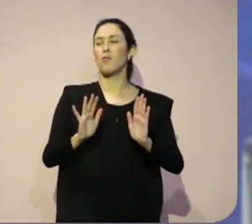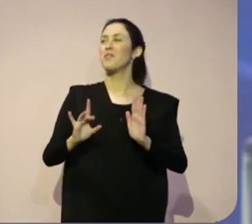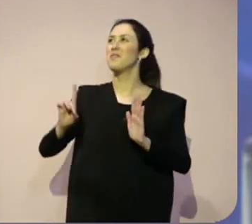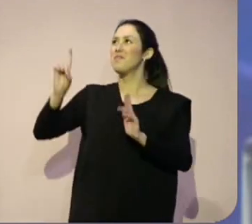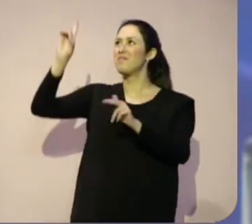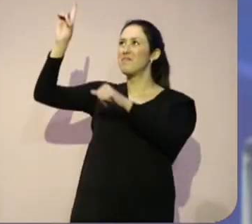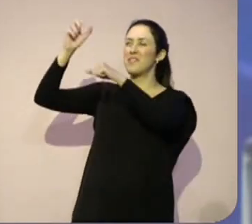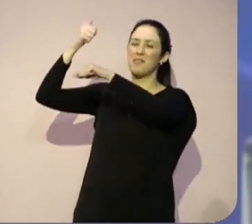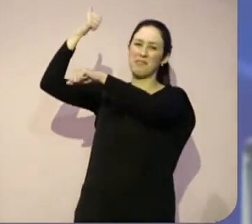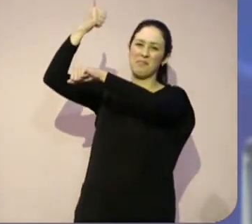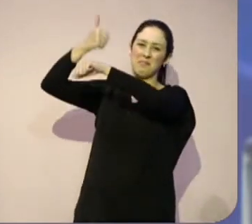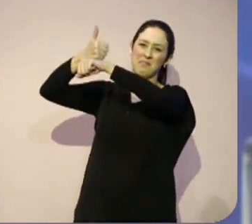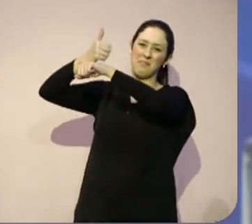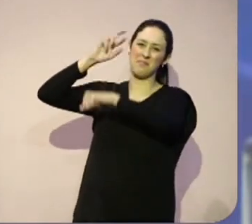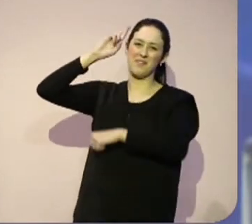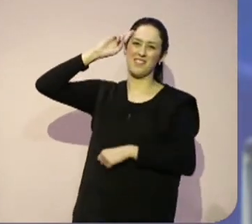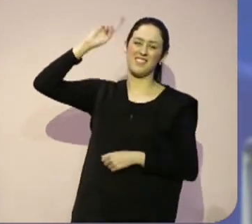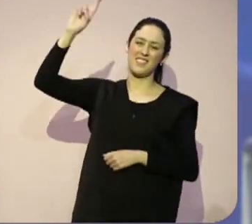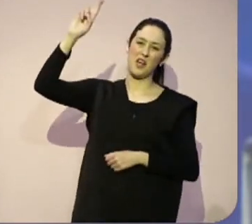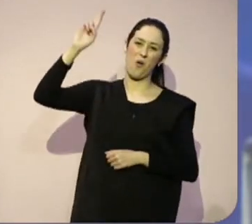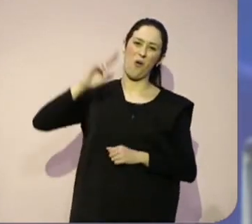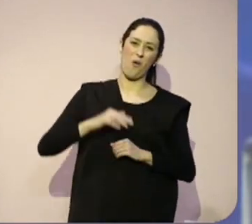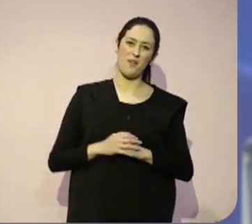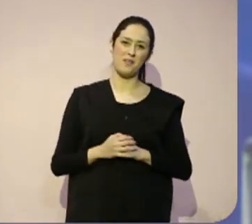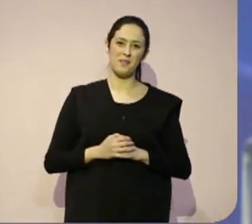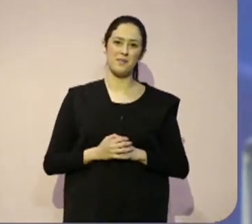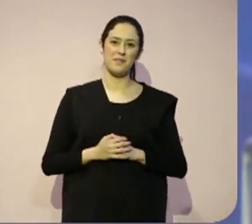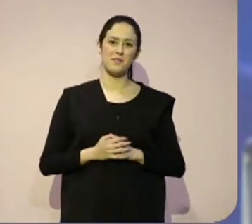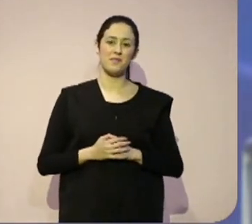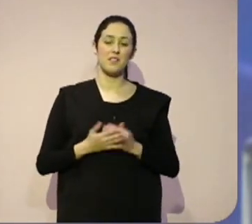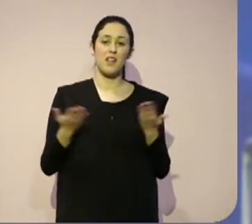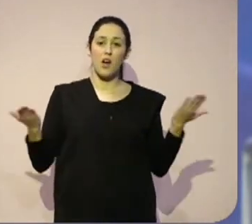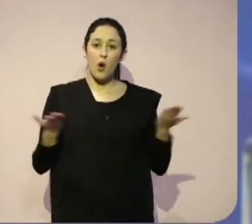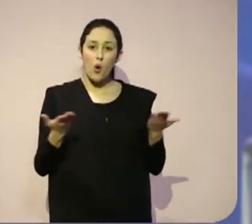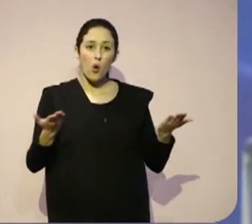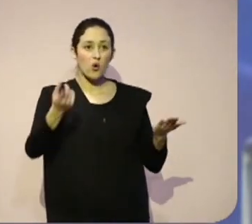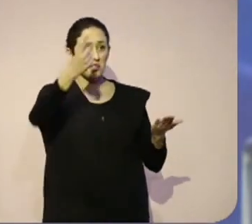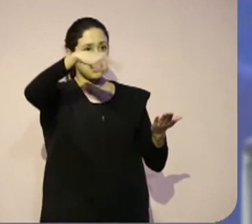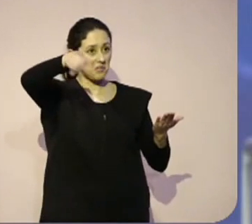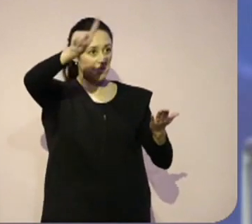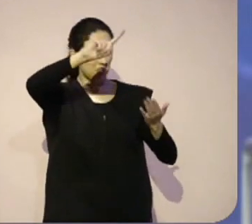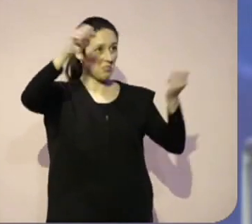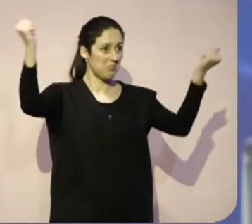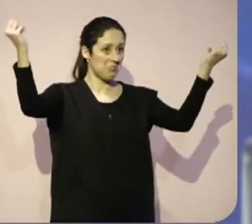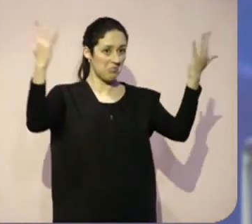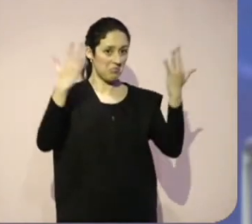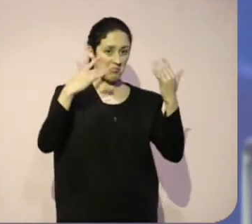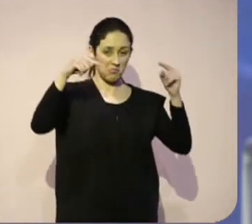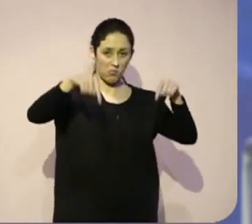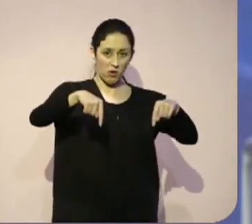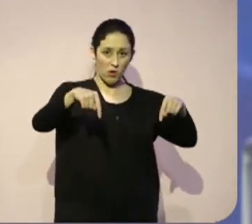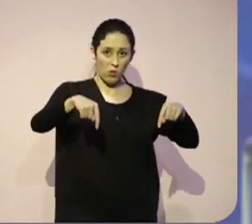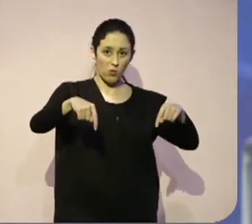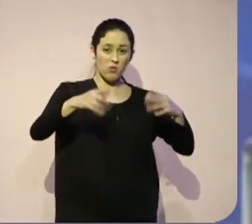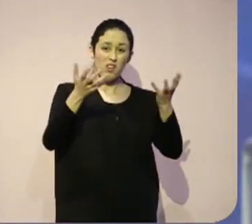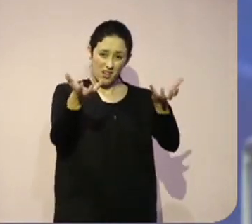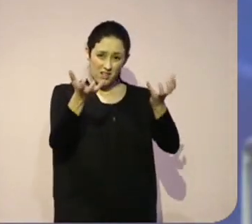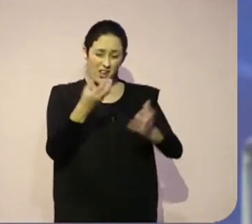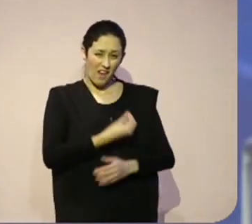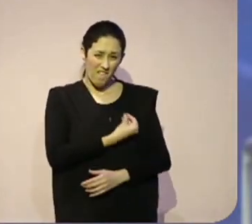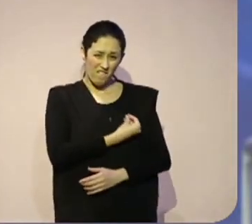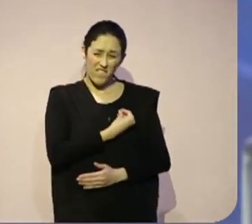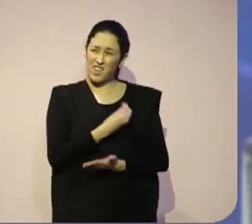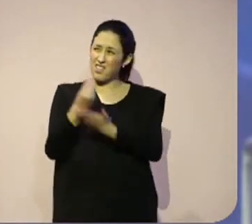é o Senhor. Então, se você está aqui hoje e quer entregar a sua vida a